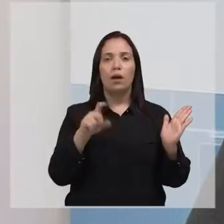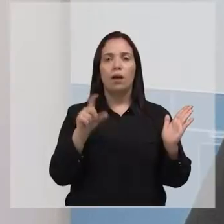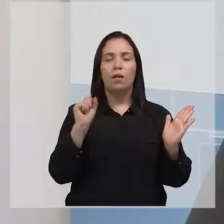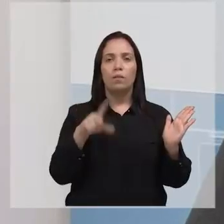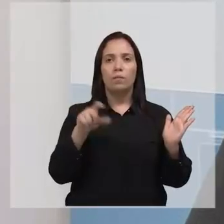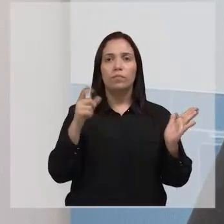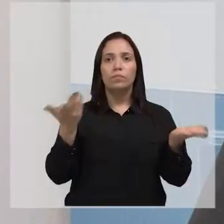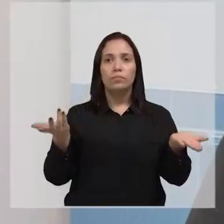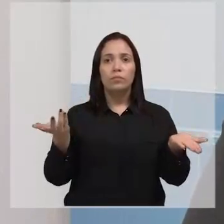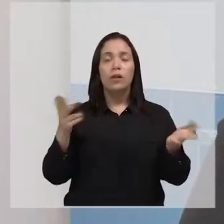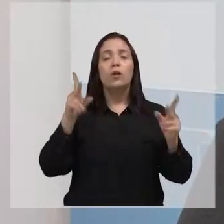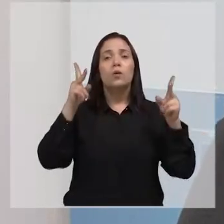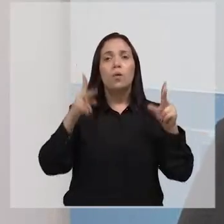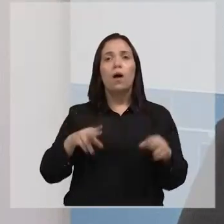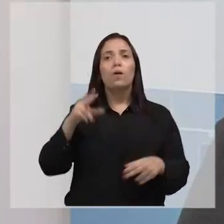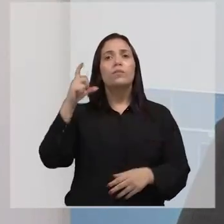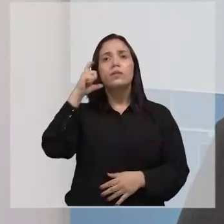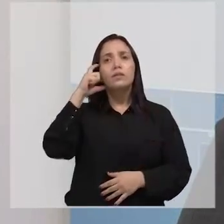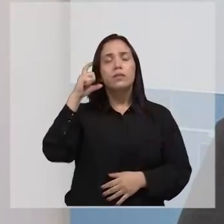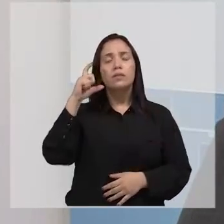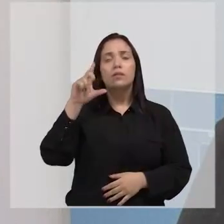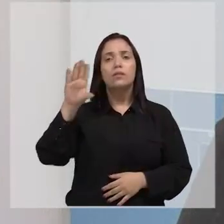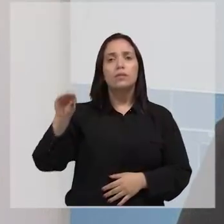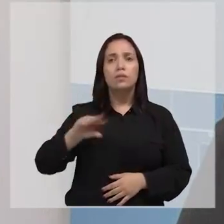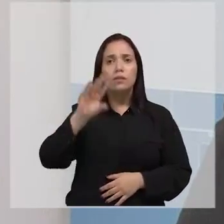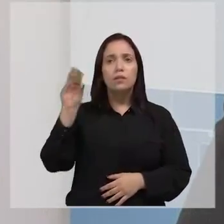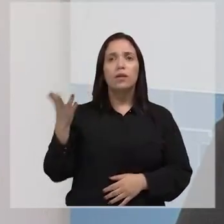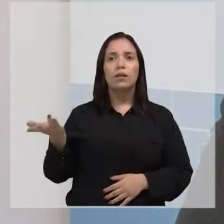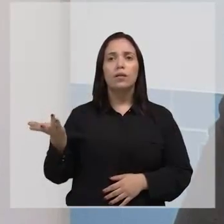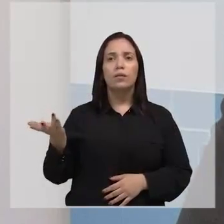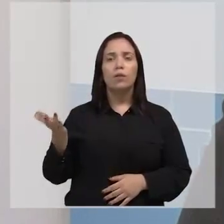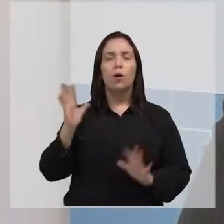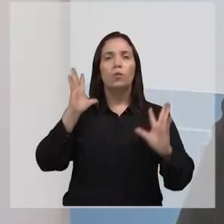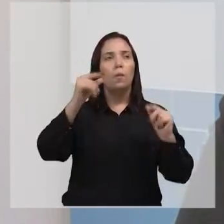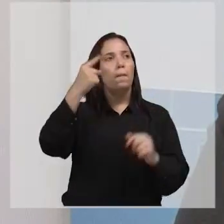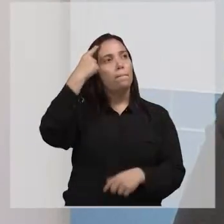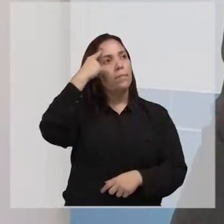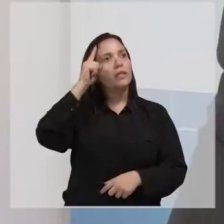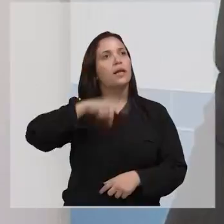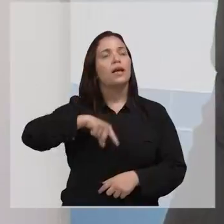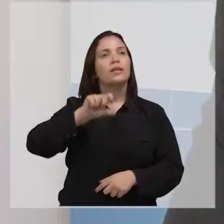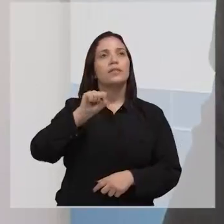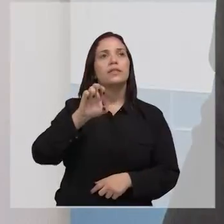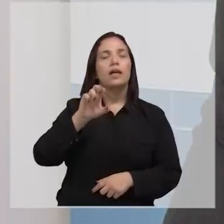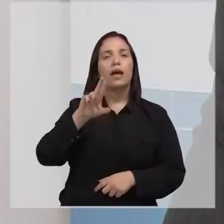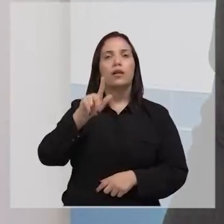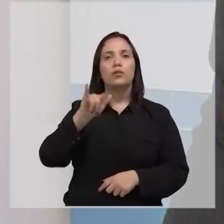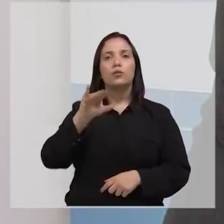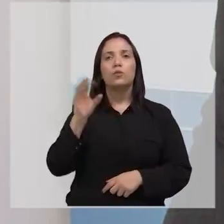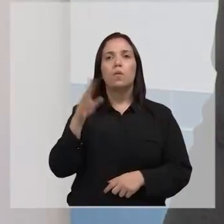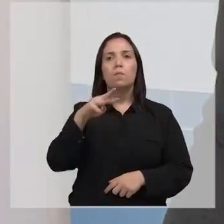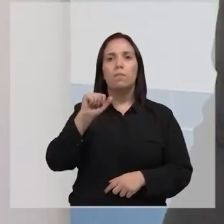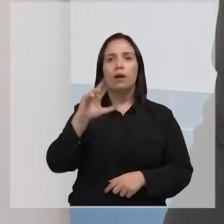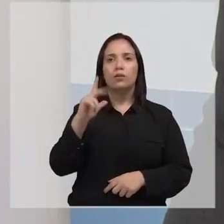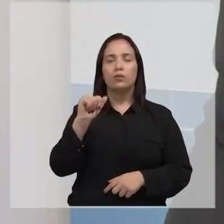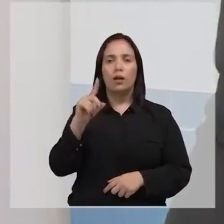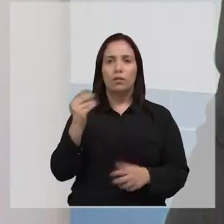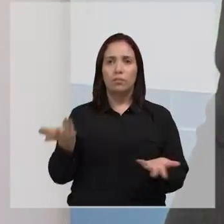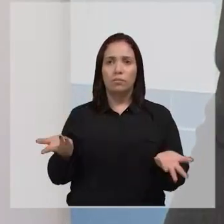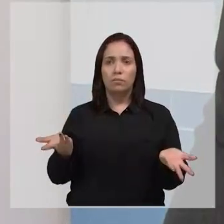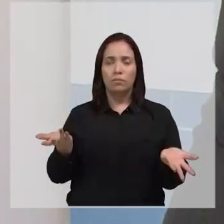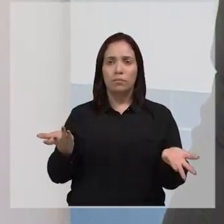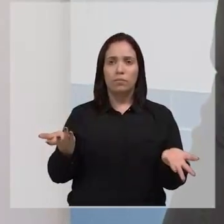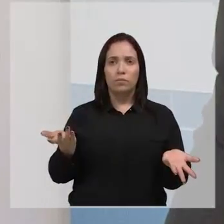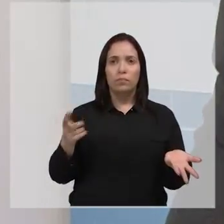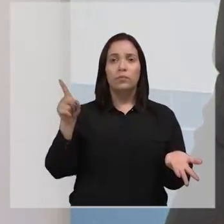Ciro candidato a governador. Todo mundo achava que era o Sérgio Machado. Era. O senhor Cid